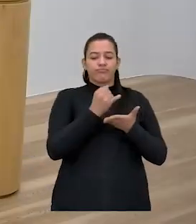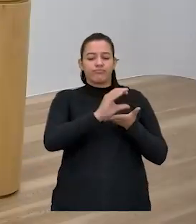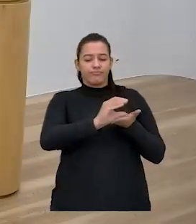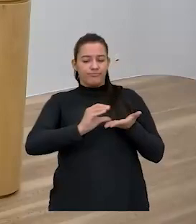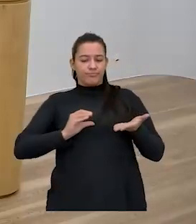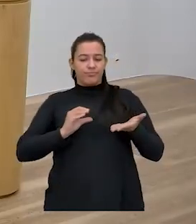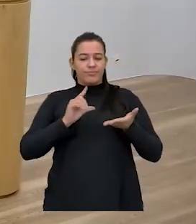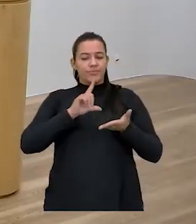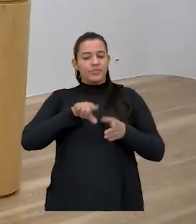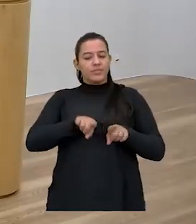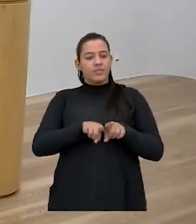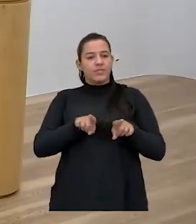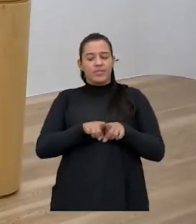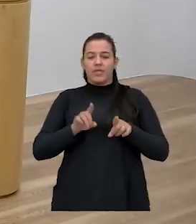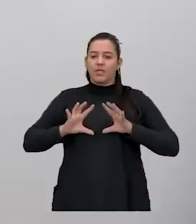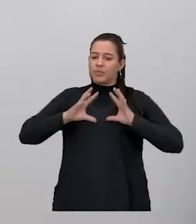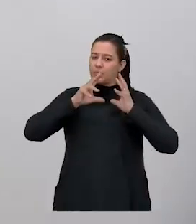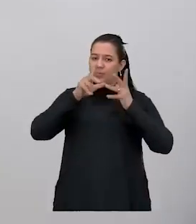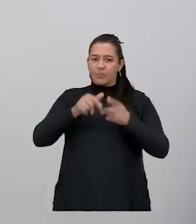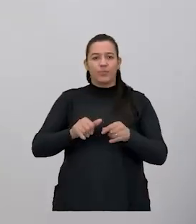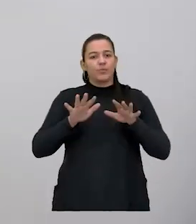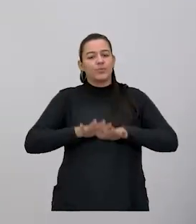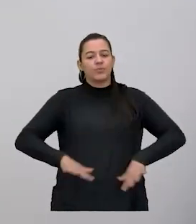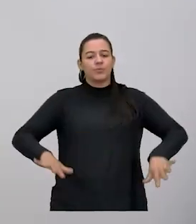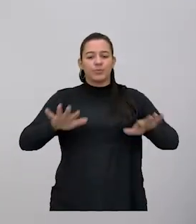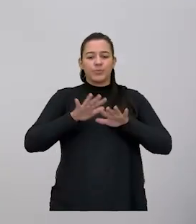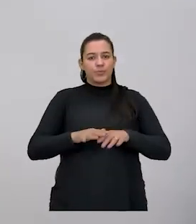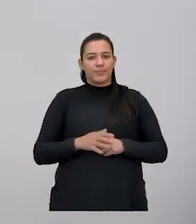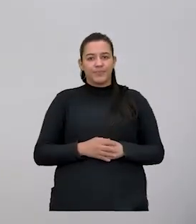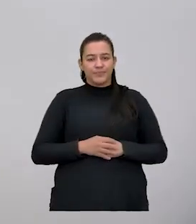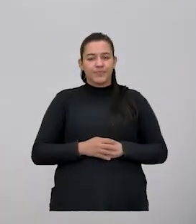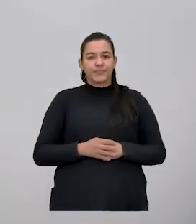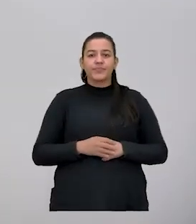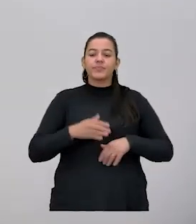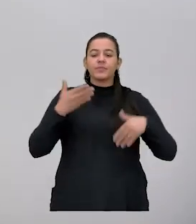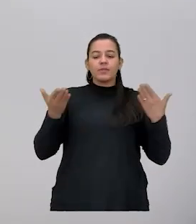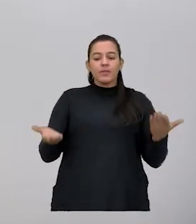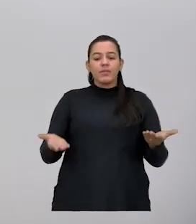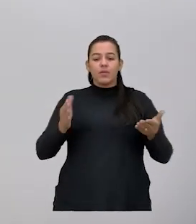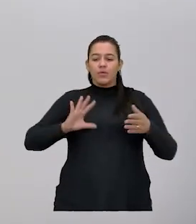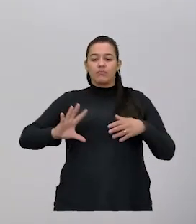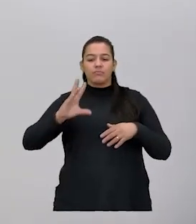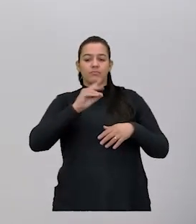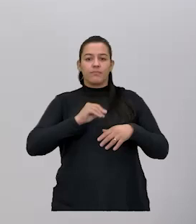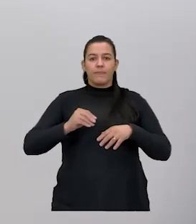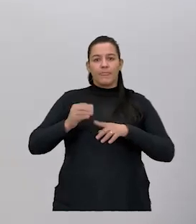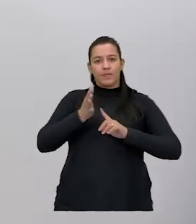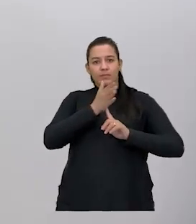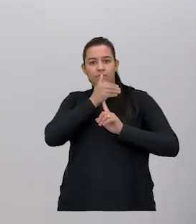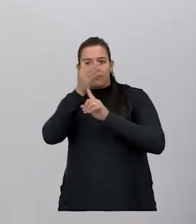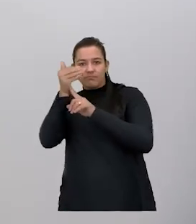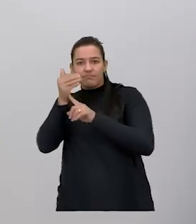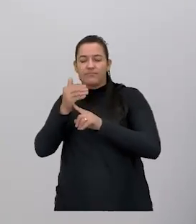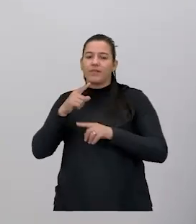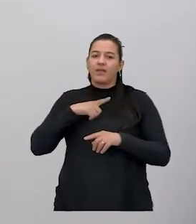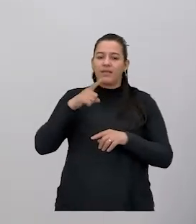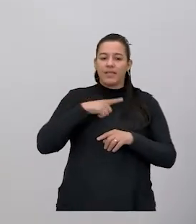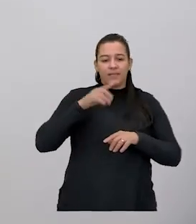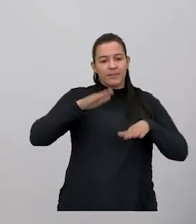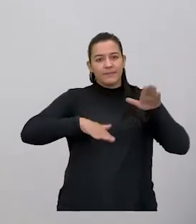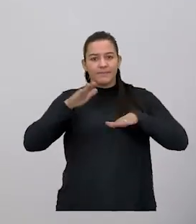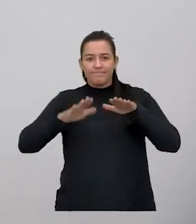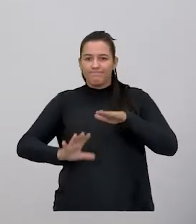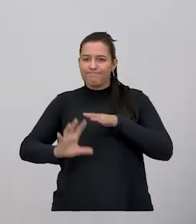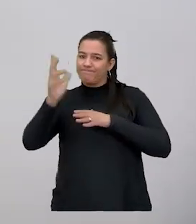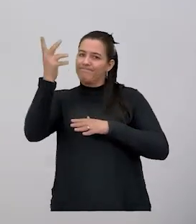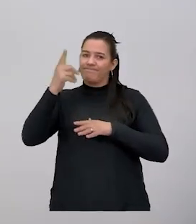Luiz, da globalização, né? Faz parte da globalização, né? Então, às vezes, quem detém a tecnologia, né, acaba